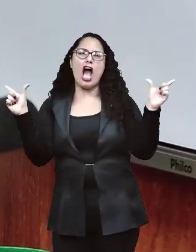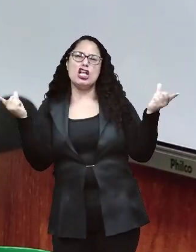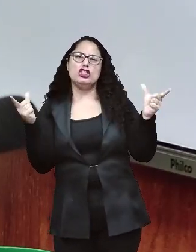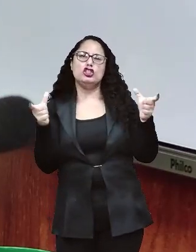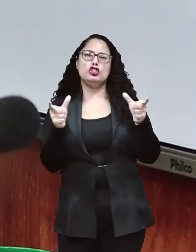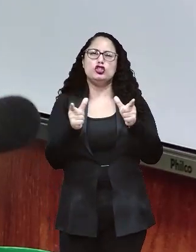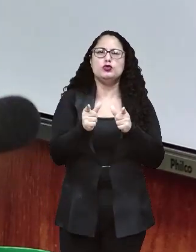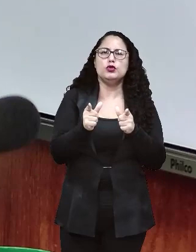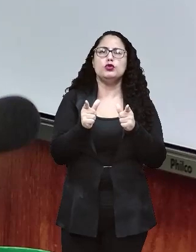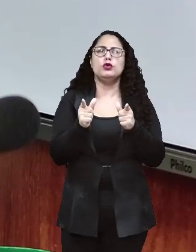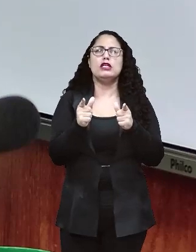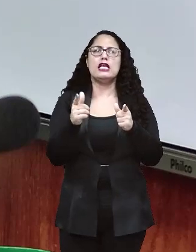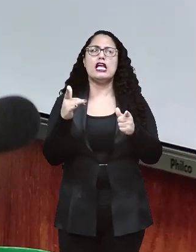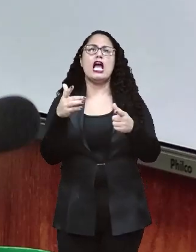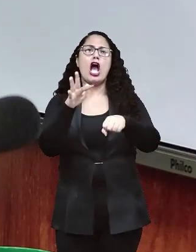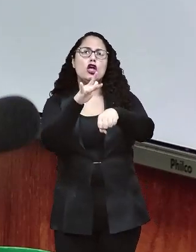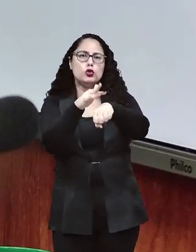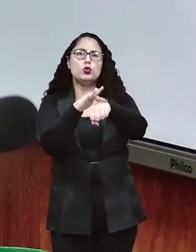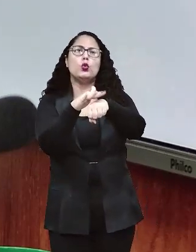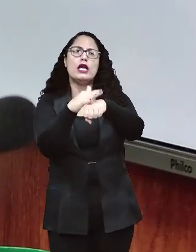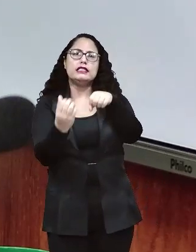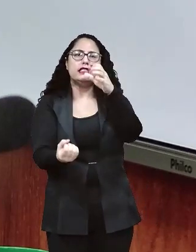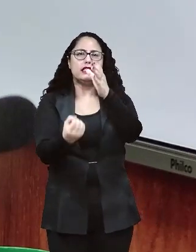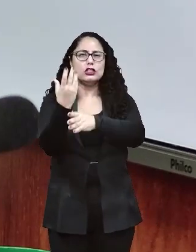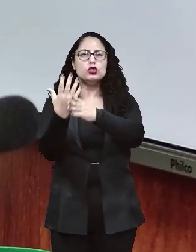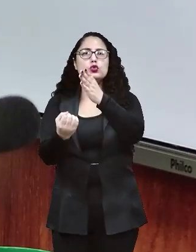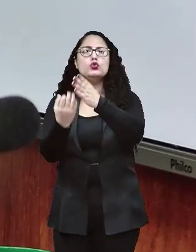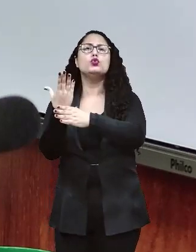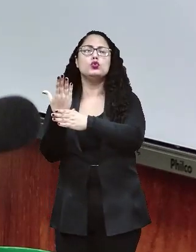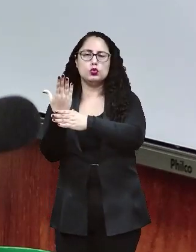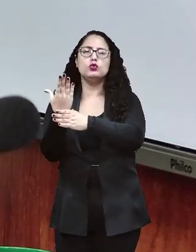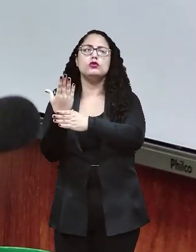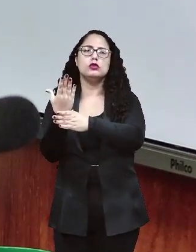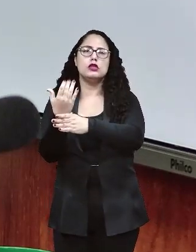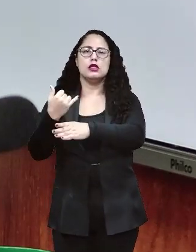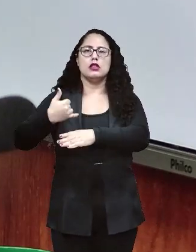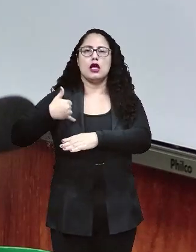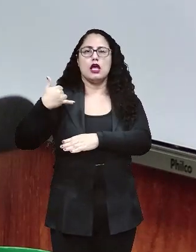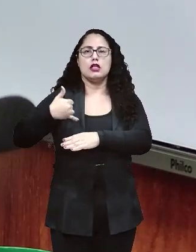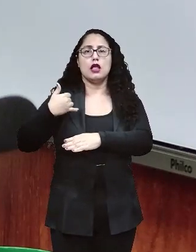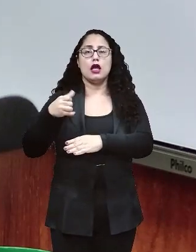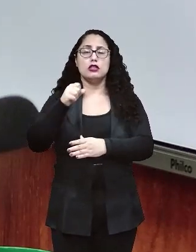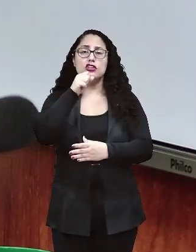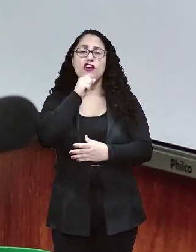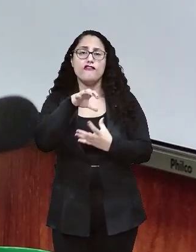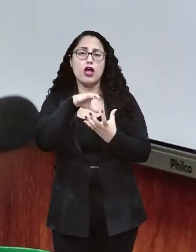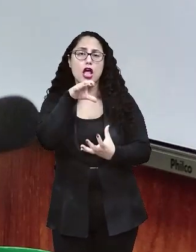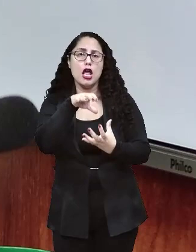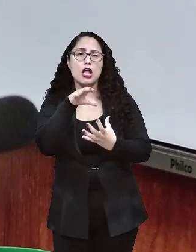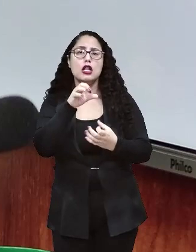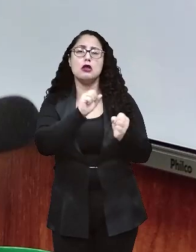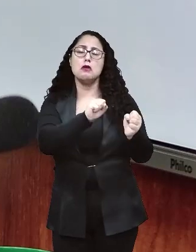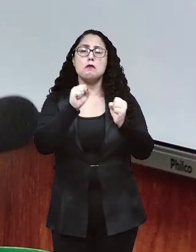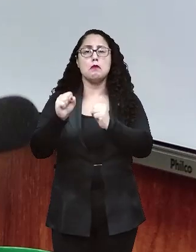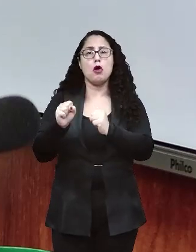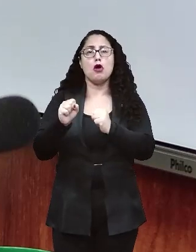minimizar né, muitas das doenças que aparecem, né, na idade, na velhice, que a gente